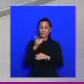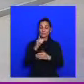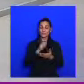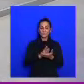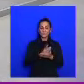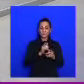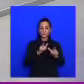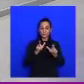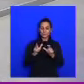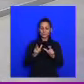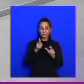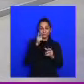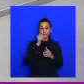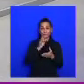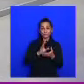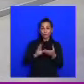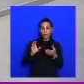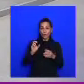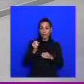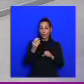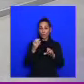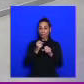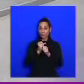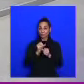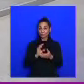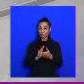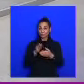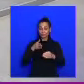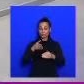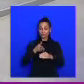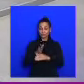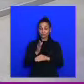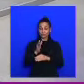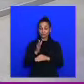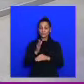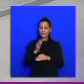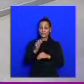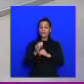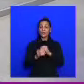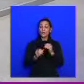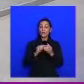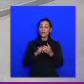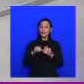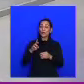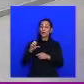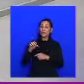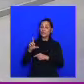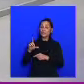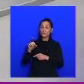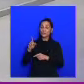você poderá saber de onde são as apostas vencedoras ou se o prêmio está acumulado, acessando